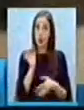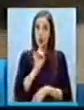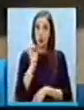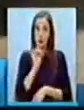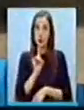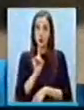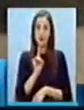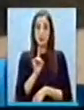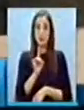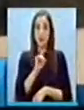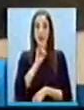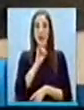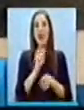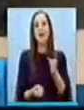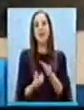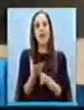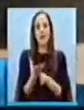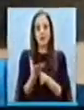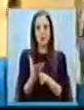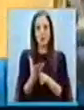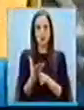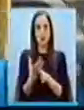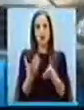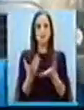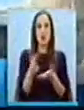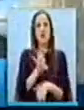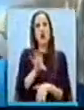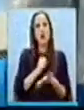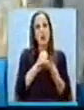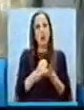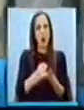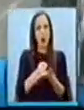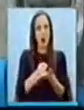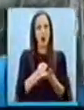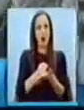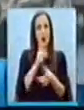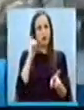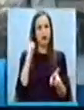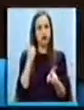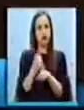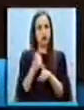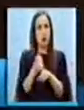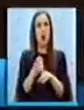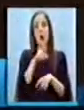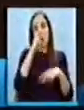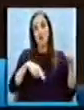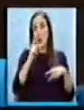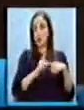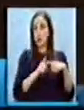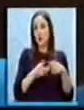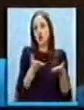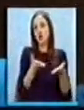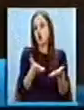fundamental criar mecanismos de apoio através de uma fiscalidade positiva para que as pessoas, por